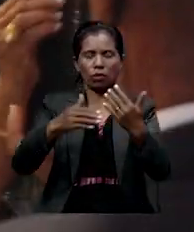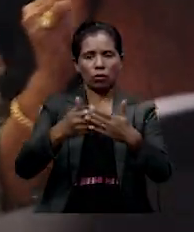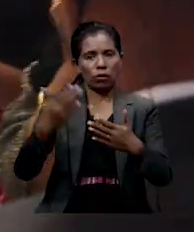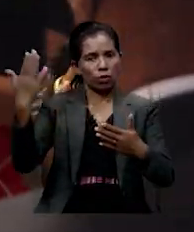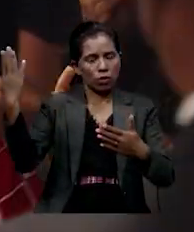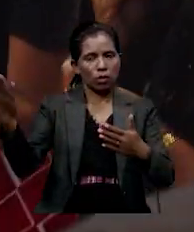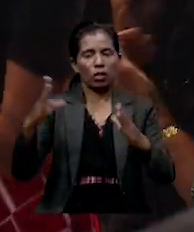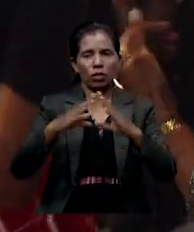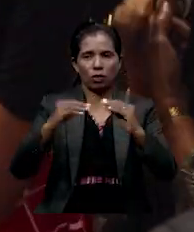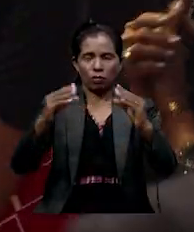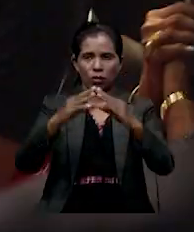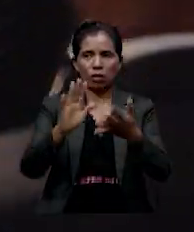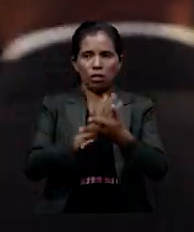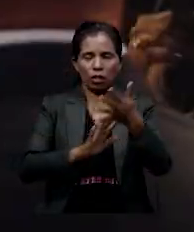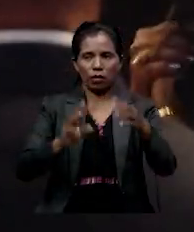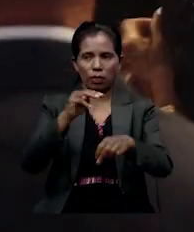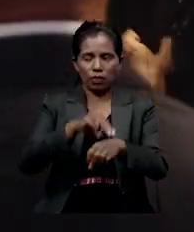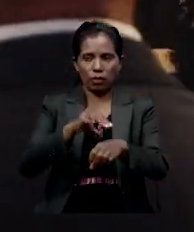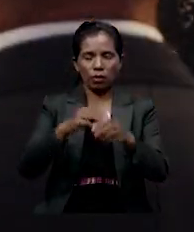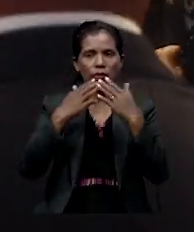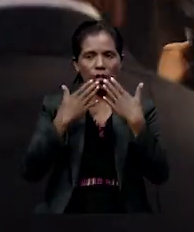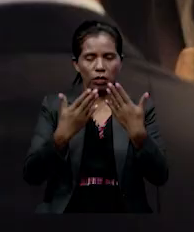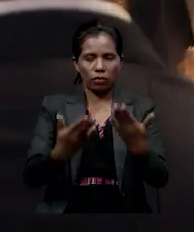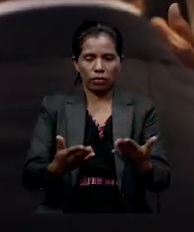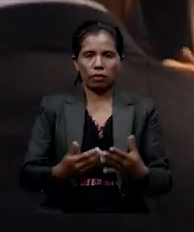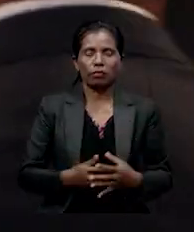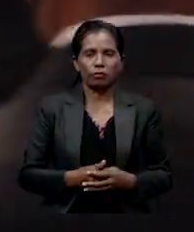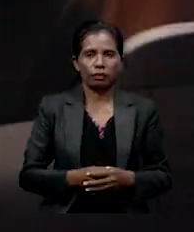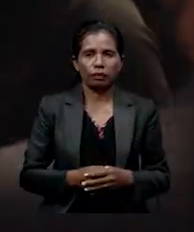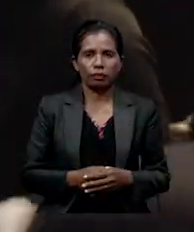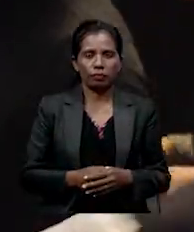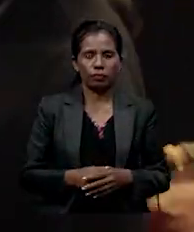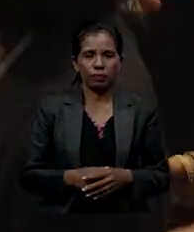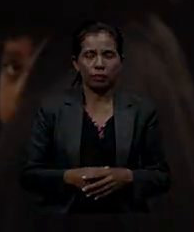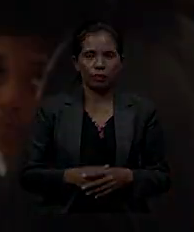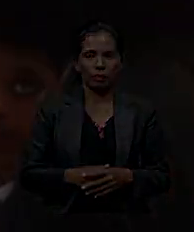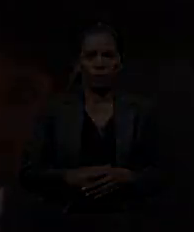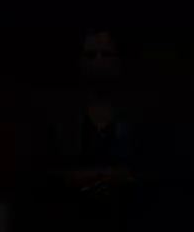celebra missa agradecimento para Cardeal Fon. Equipa Cobertura, GMN.